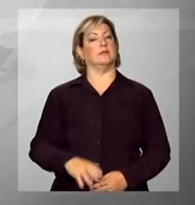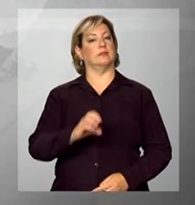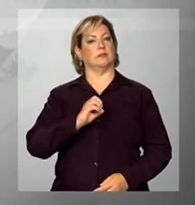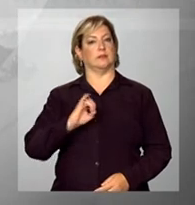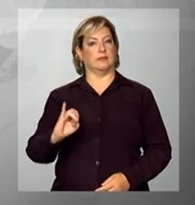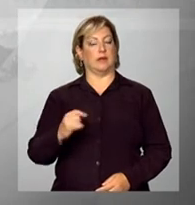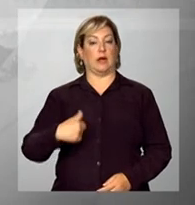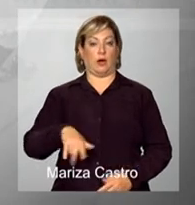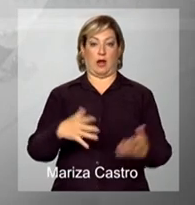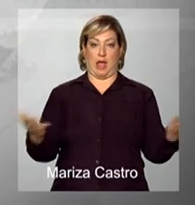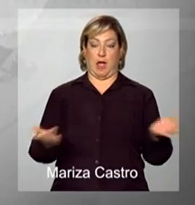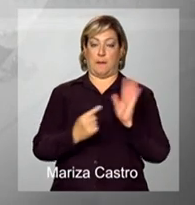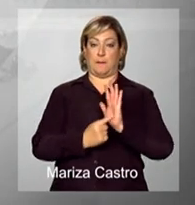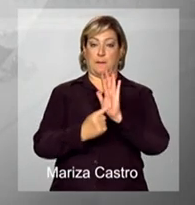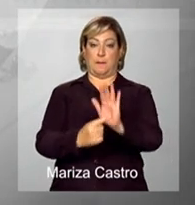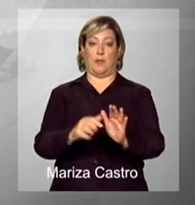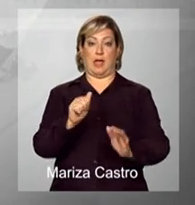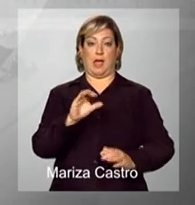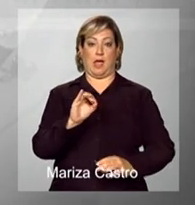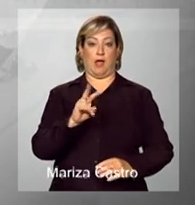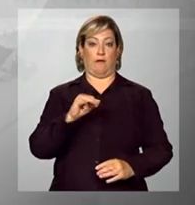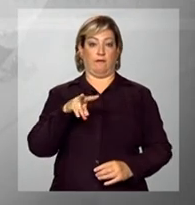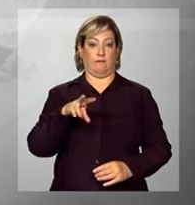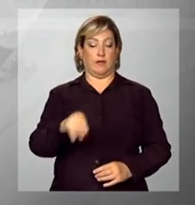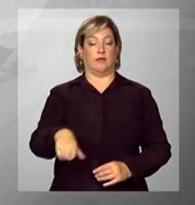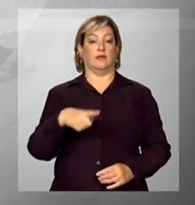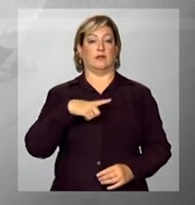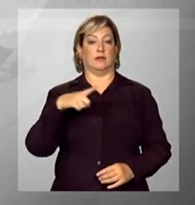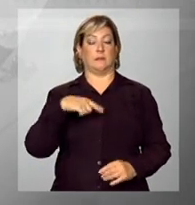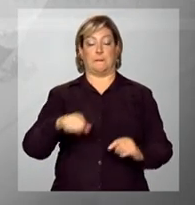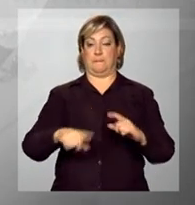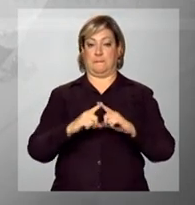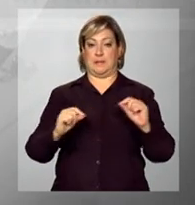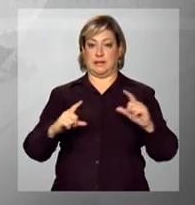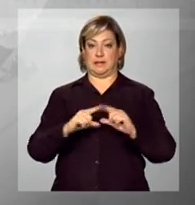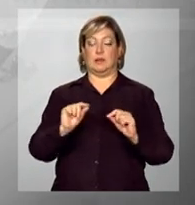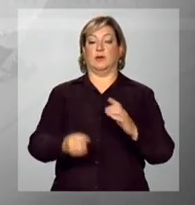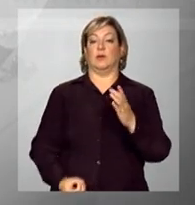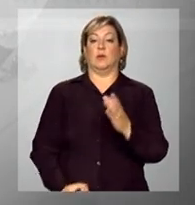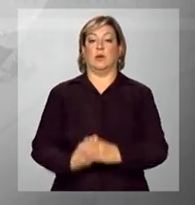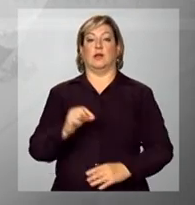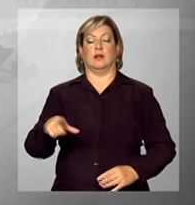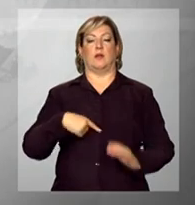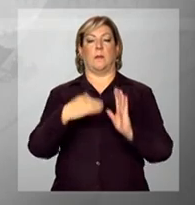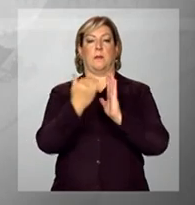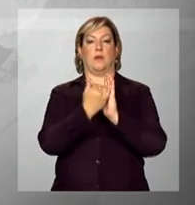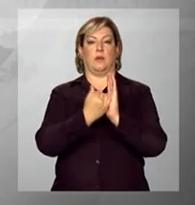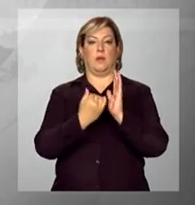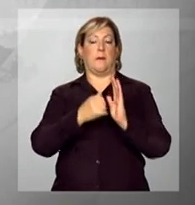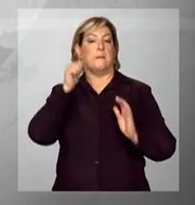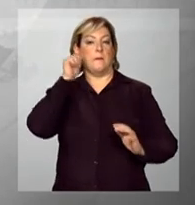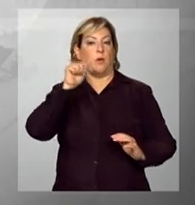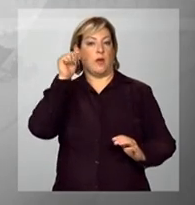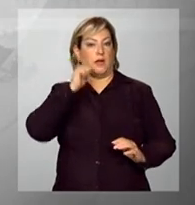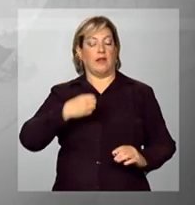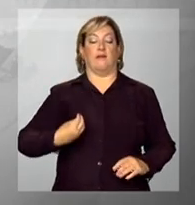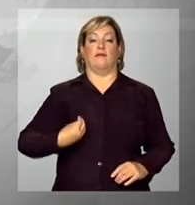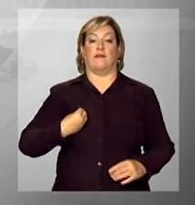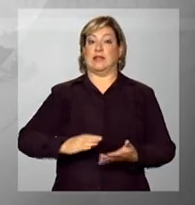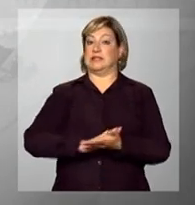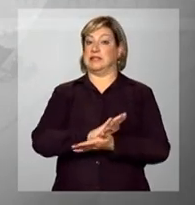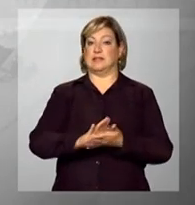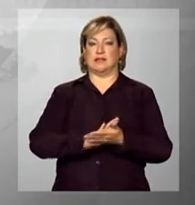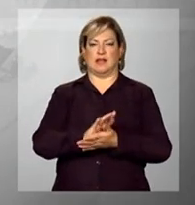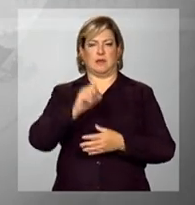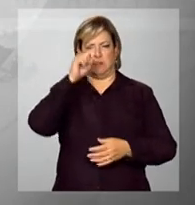Olá interrompemos a programação para transmitir ao vivo de Brasília o lançamento do programa mulher viver sem violência